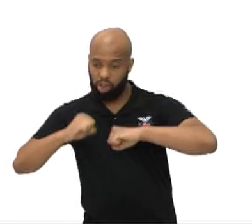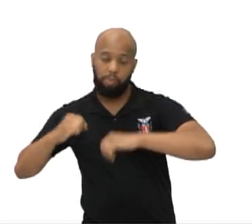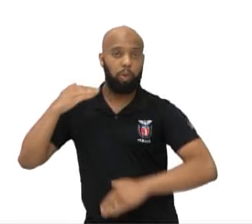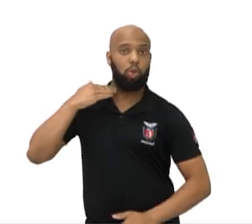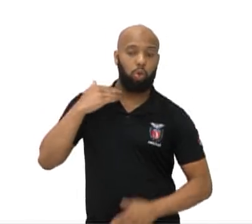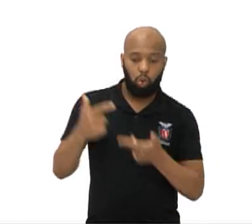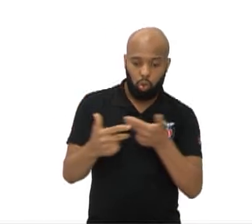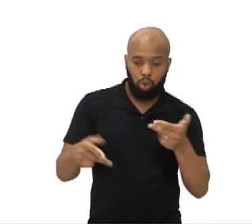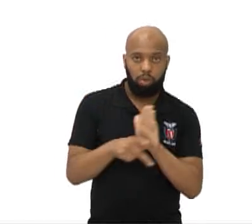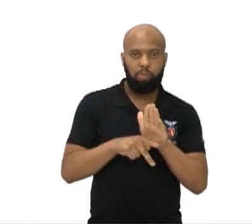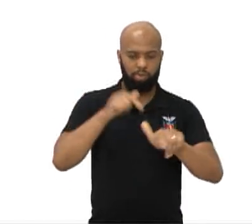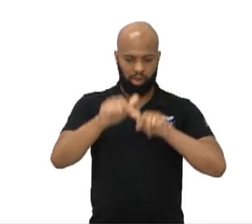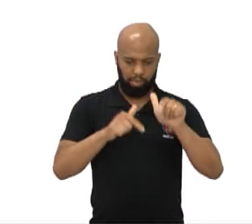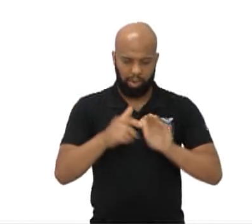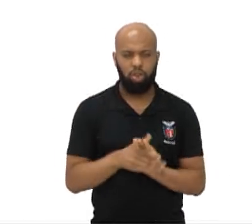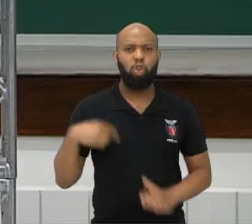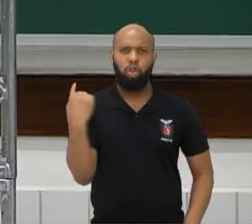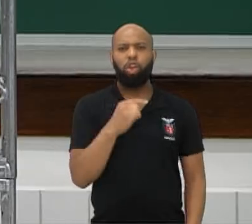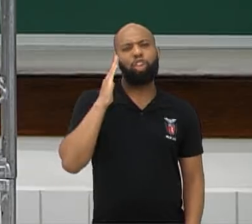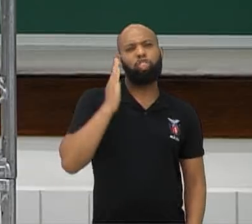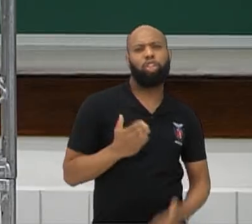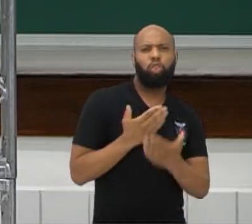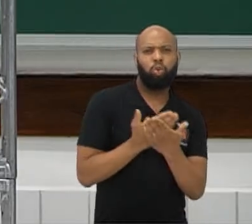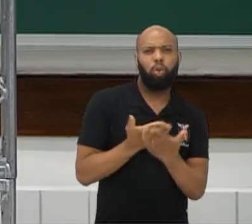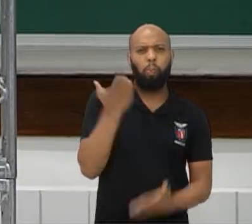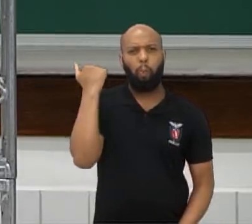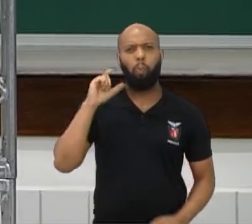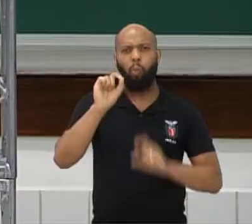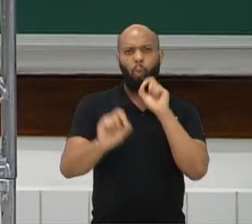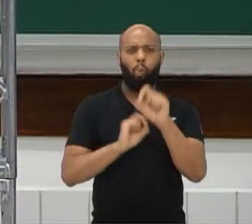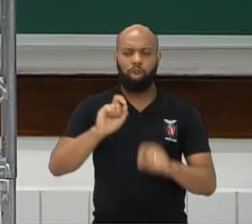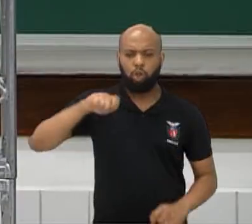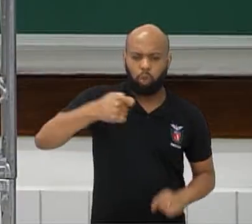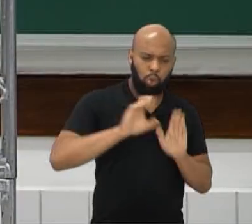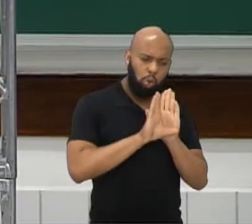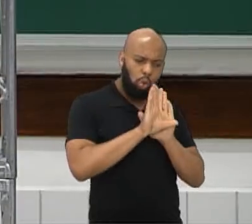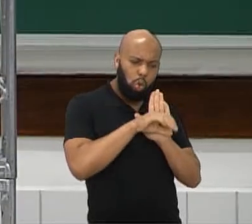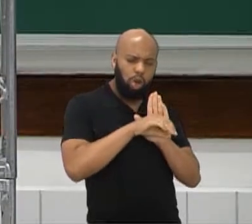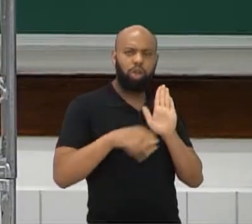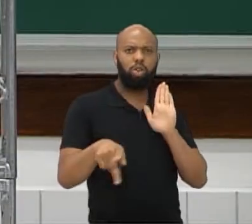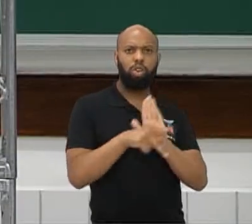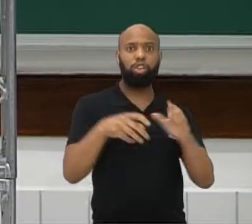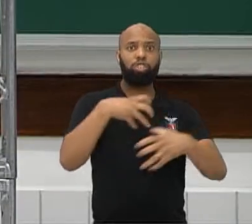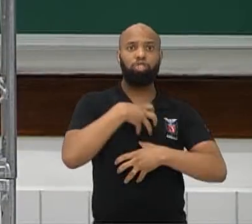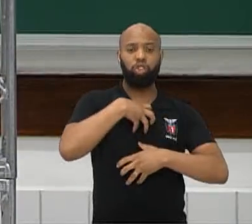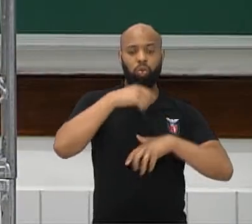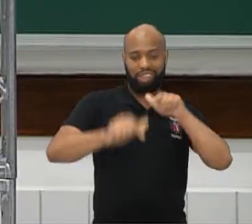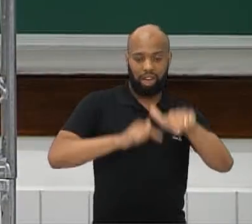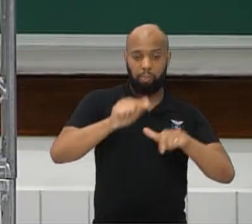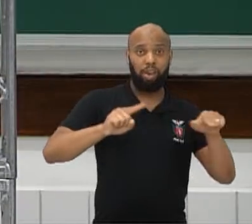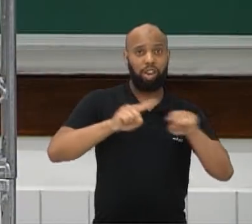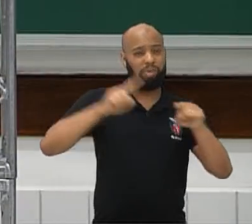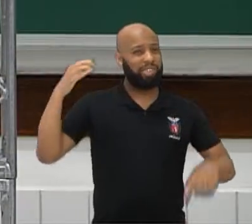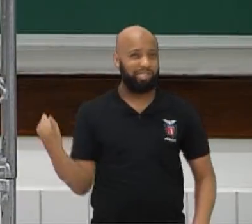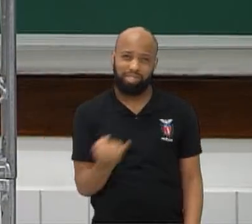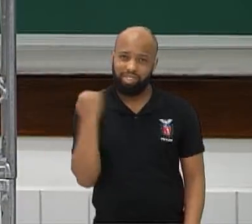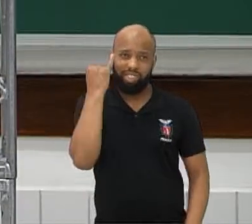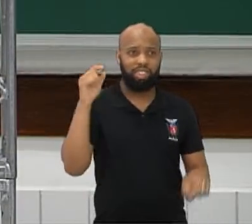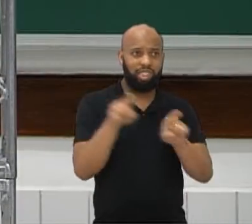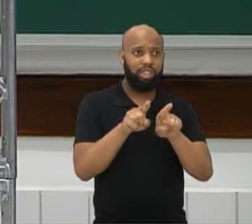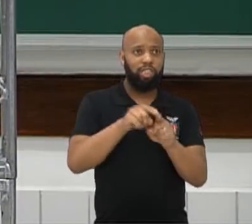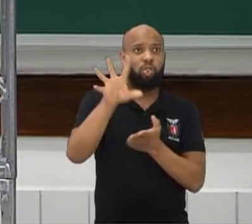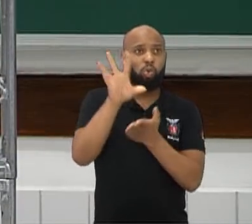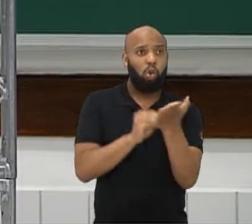os instrumentos de trabalho. A gente já tratou nas outras aulas esse conceito de meios de produção, mas ele é muito importante. Então, tome